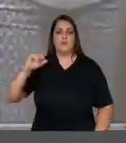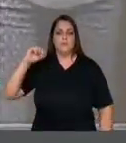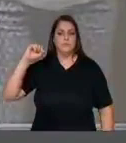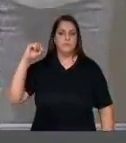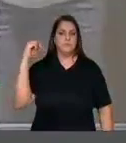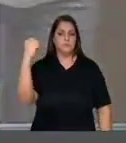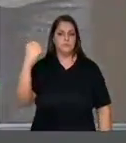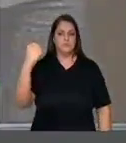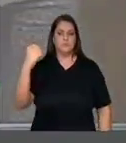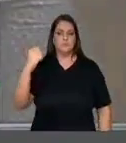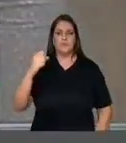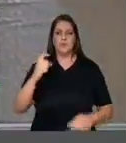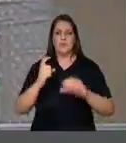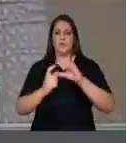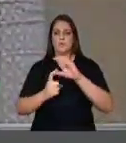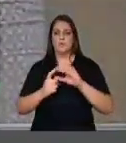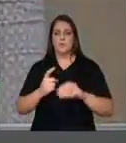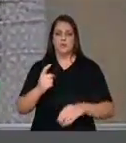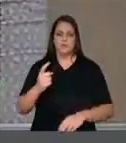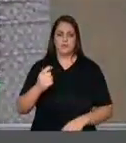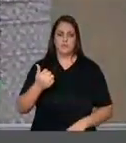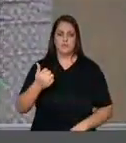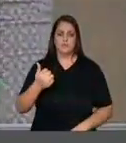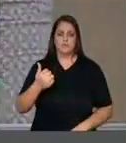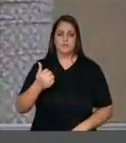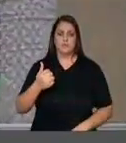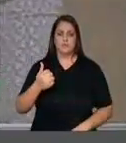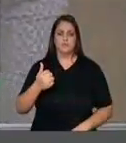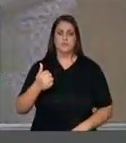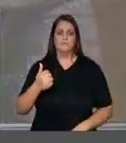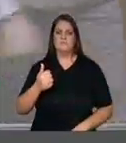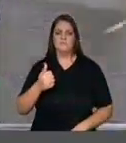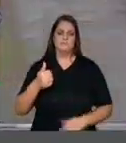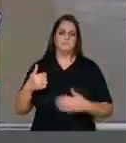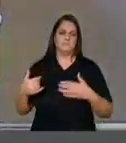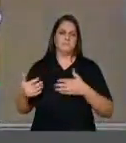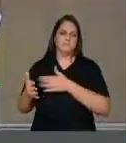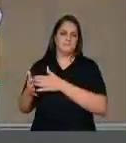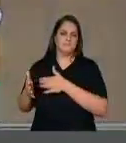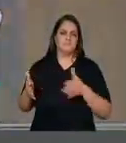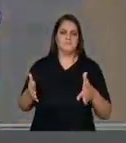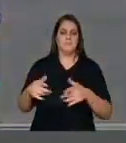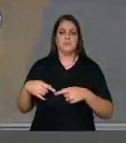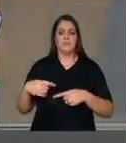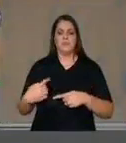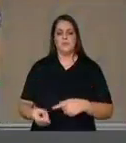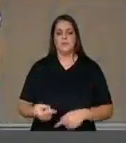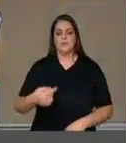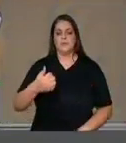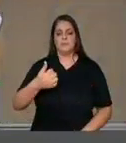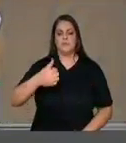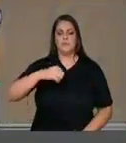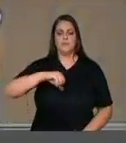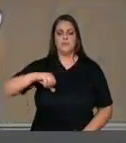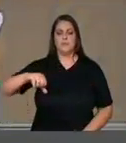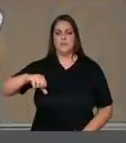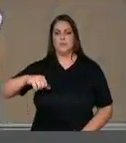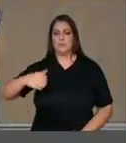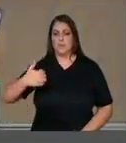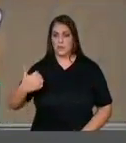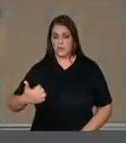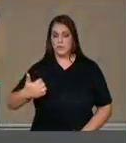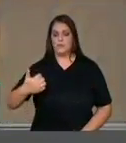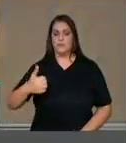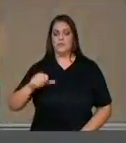portanto, a própria história daquele século. Com o esfacelamento do Bloco Soviético em 1991, não